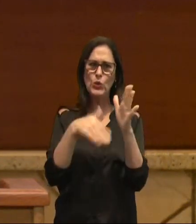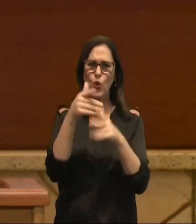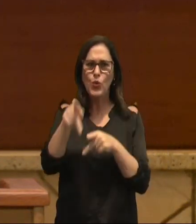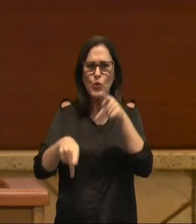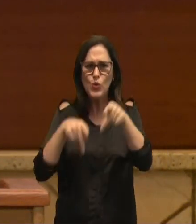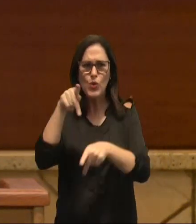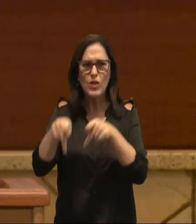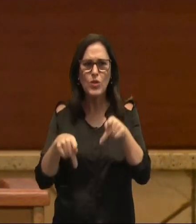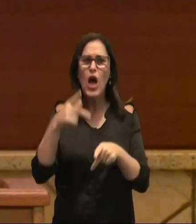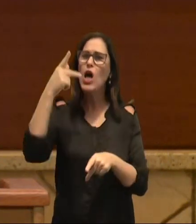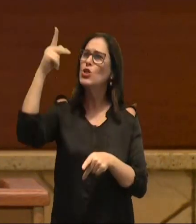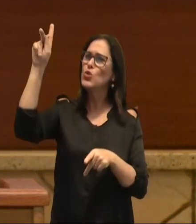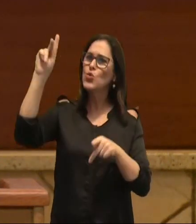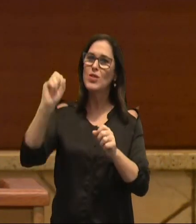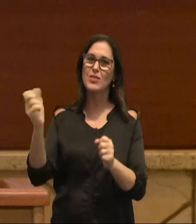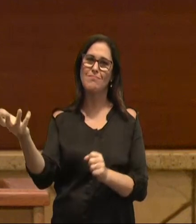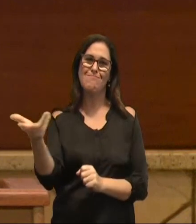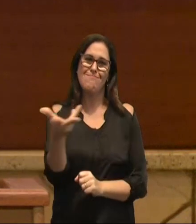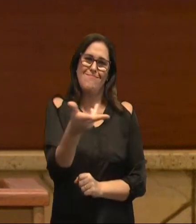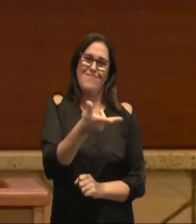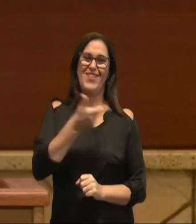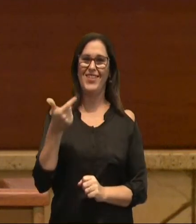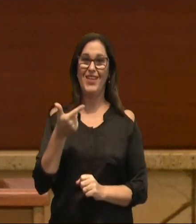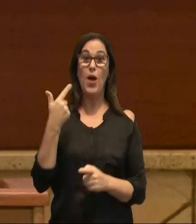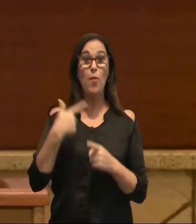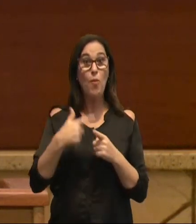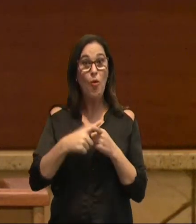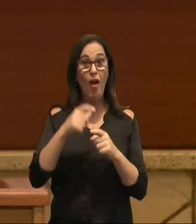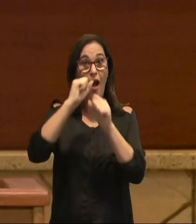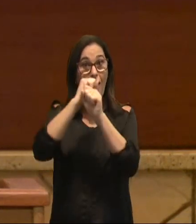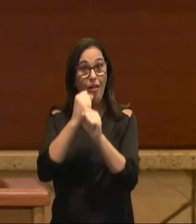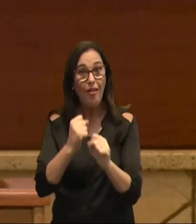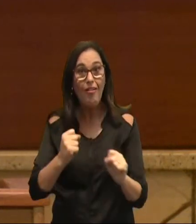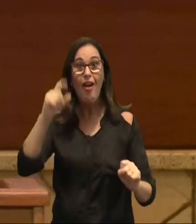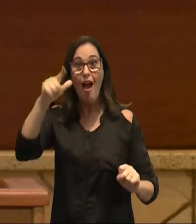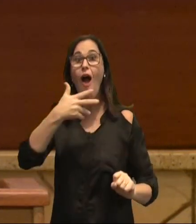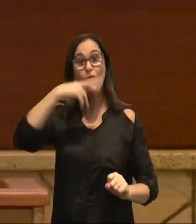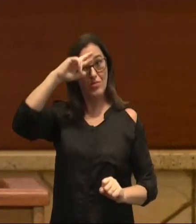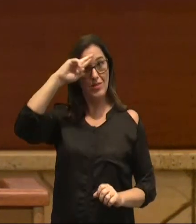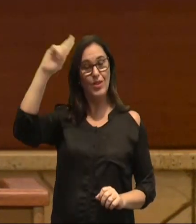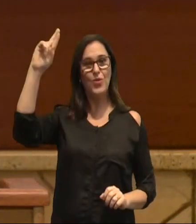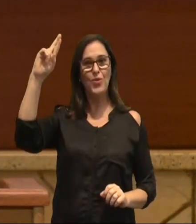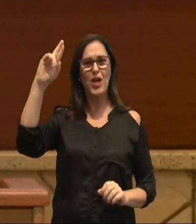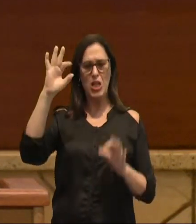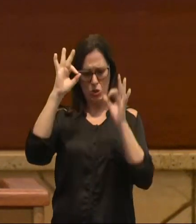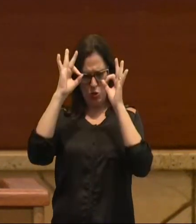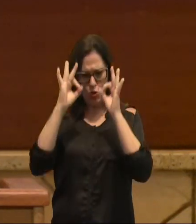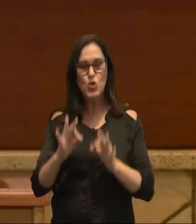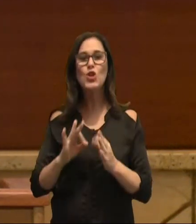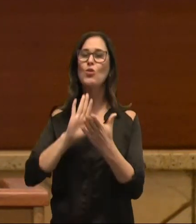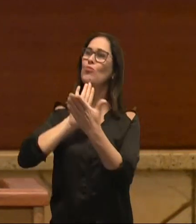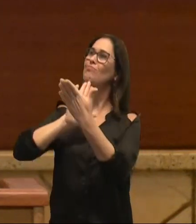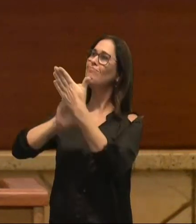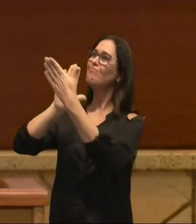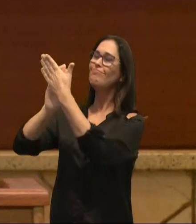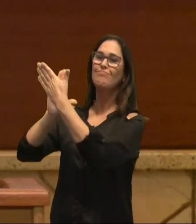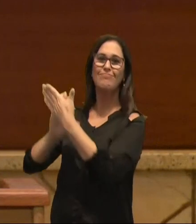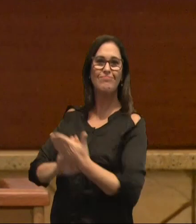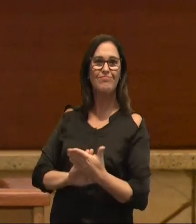os povos as suas maravilhas, porque grande é o Senhor e muito digno de ser